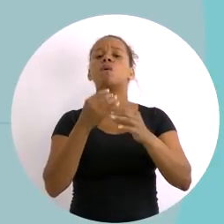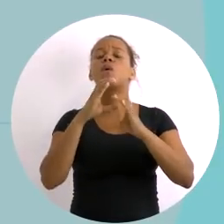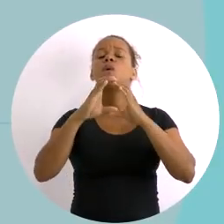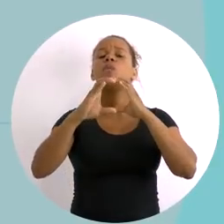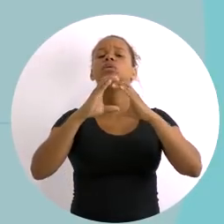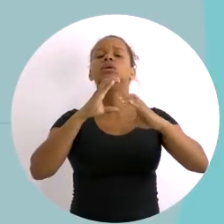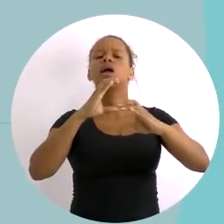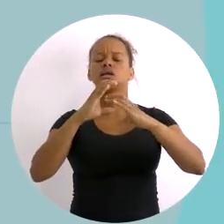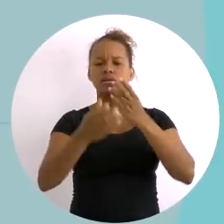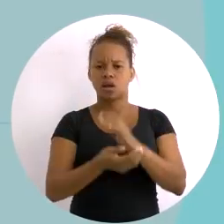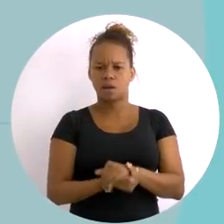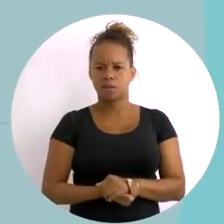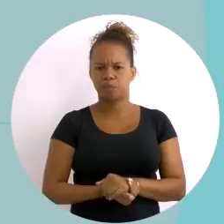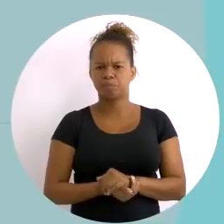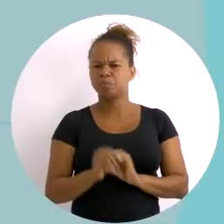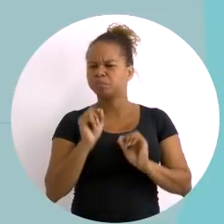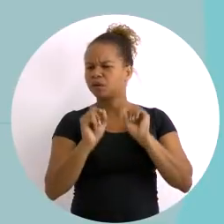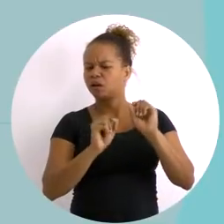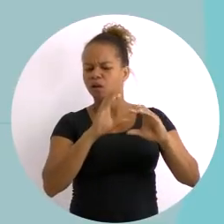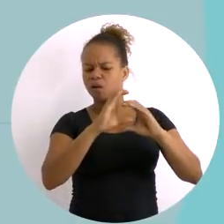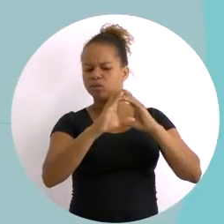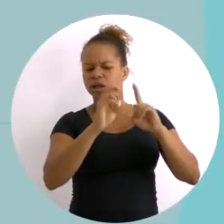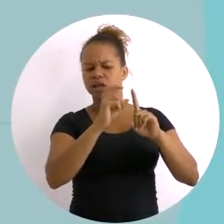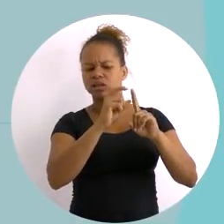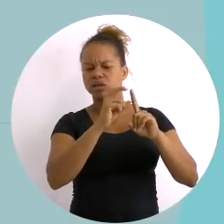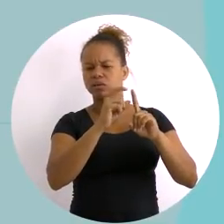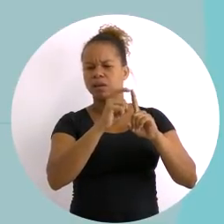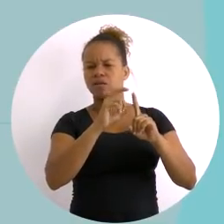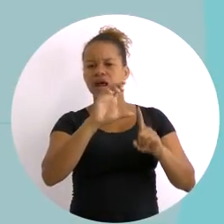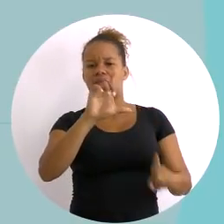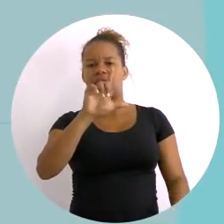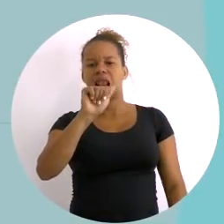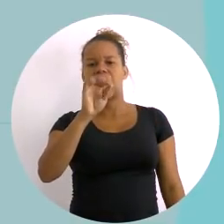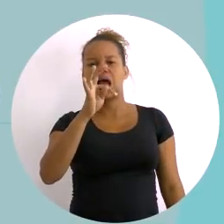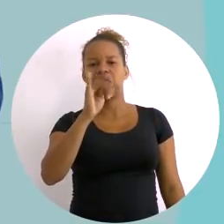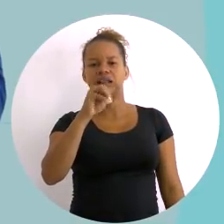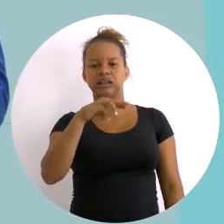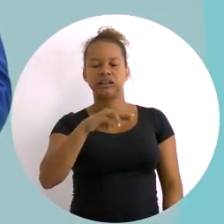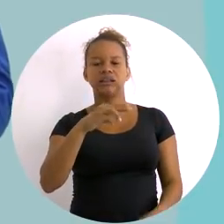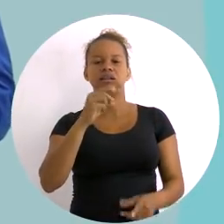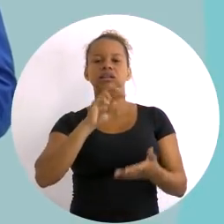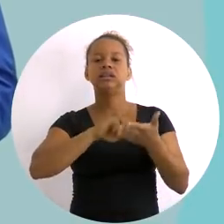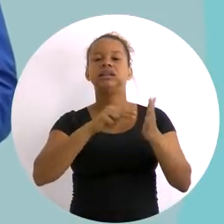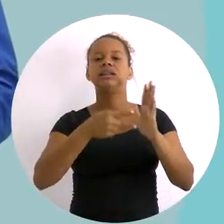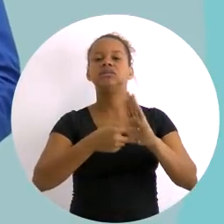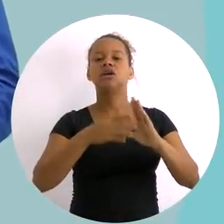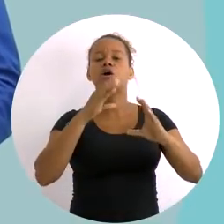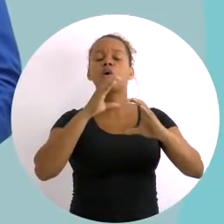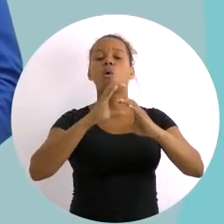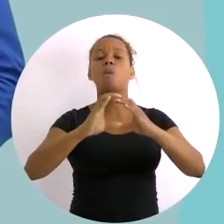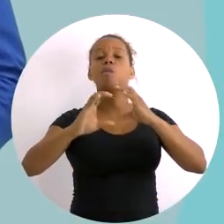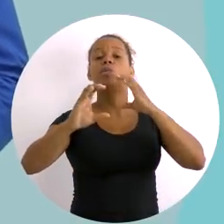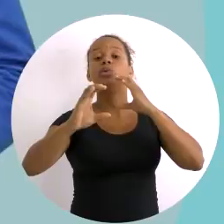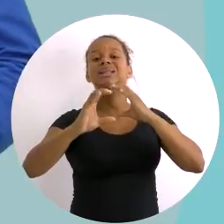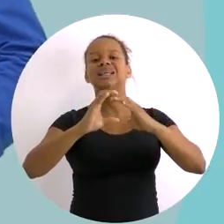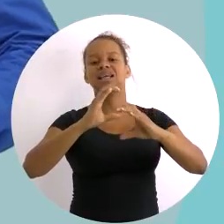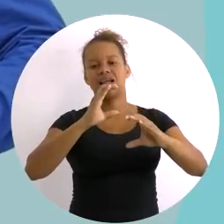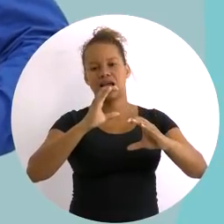comunicação. Comunicação, uma palavra que deriva do latim, significa comunicare.